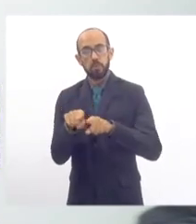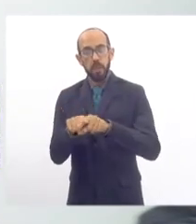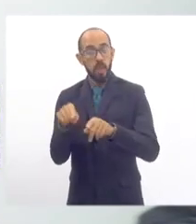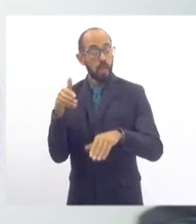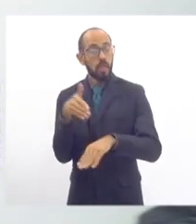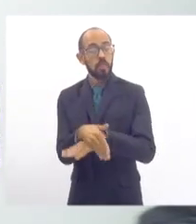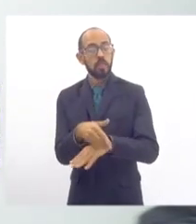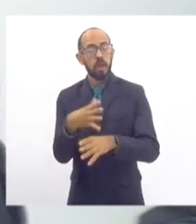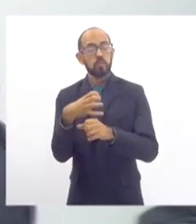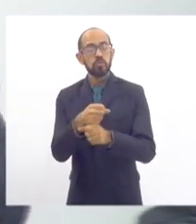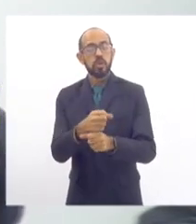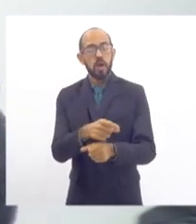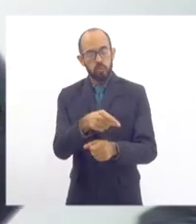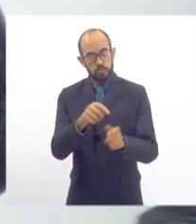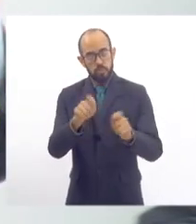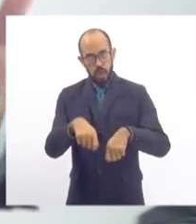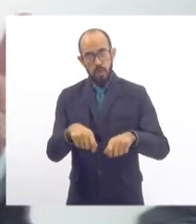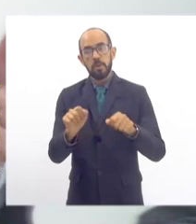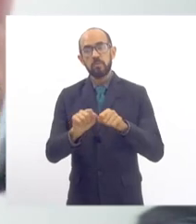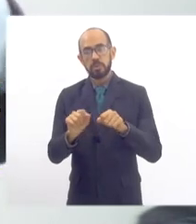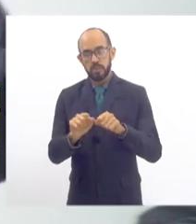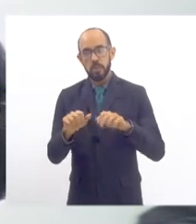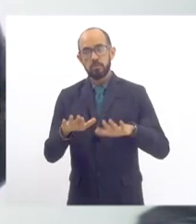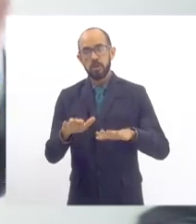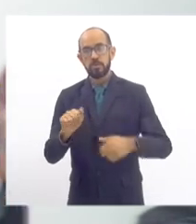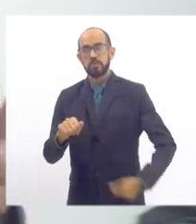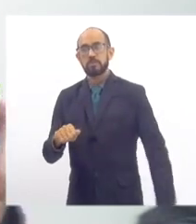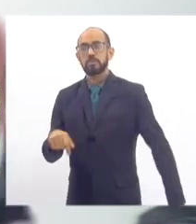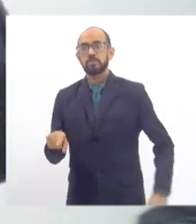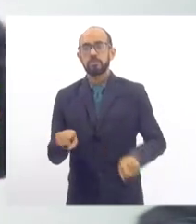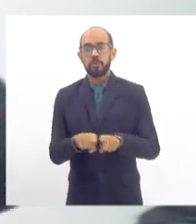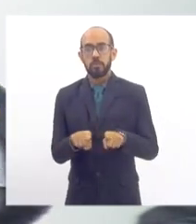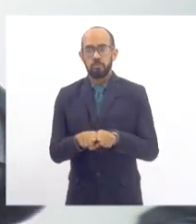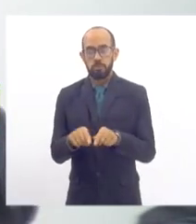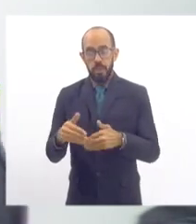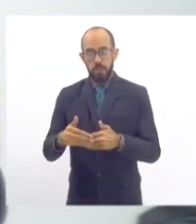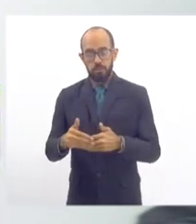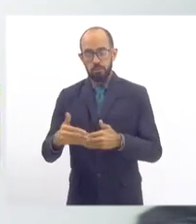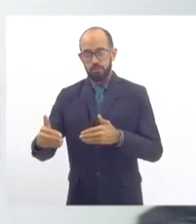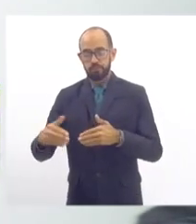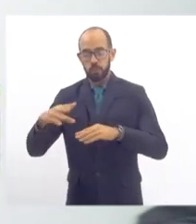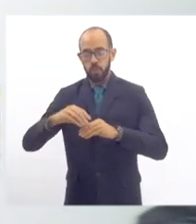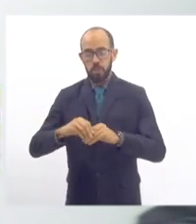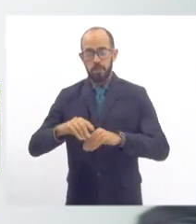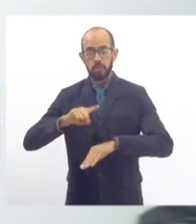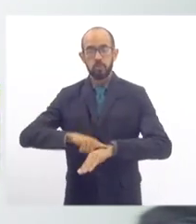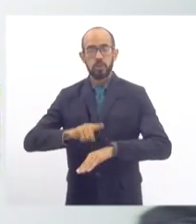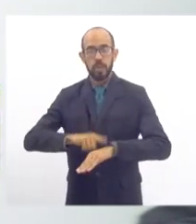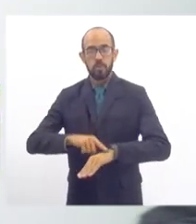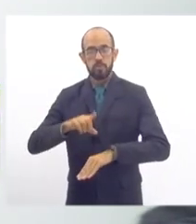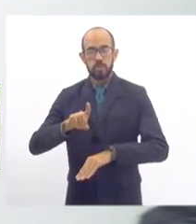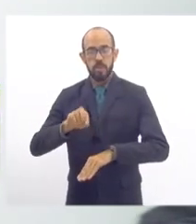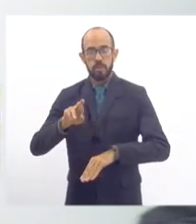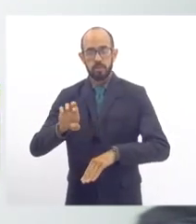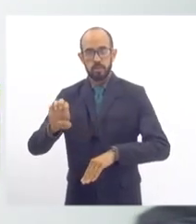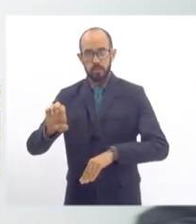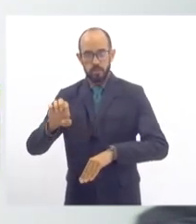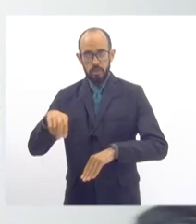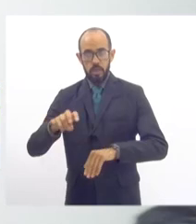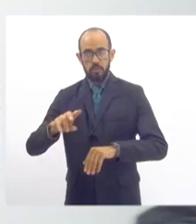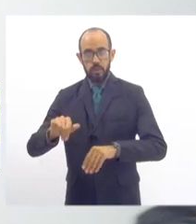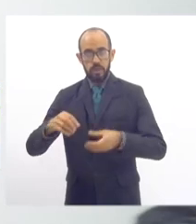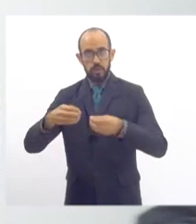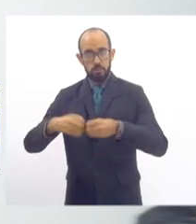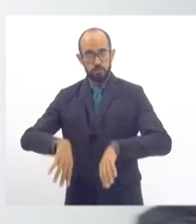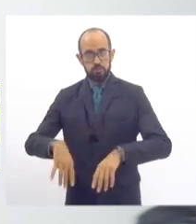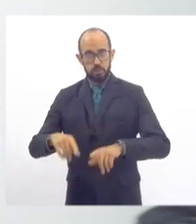se preparar para discutir a prorrogação da DRE ou a não prorrogação da DRE, porque isso vai ter impacto também na sustentação financeira, no lastro financeiro